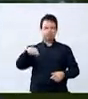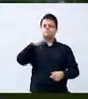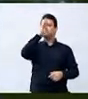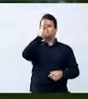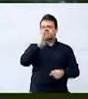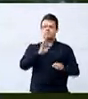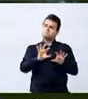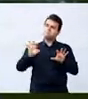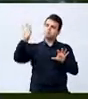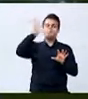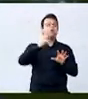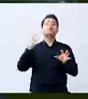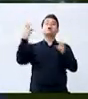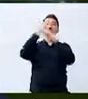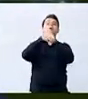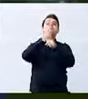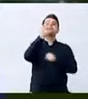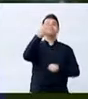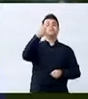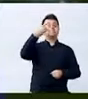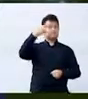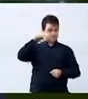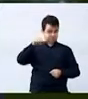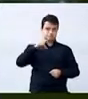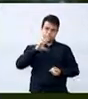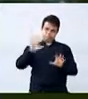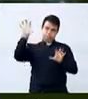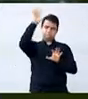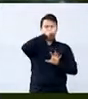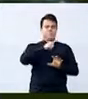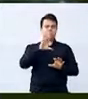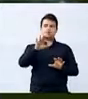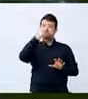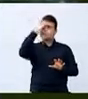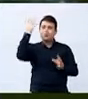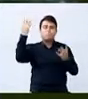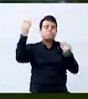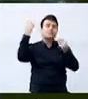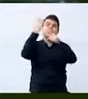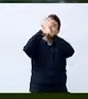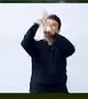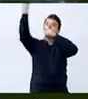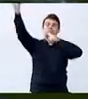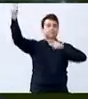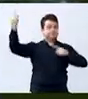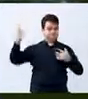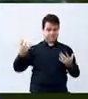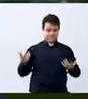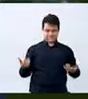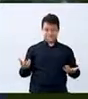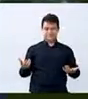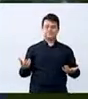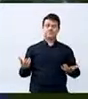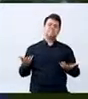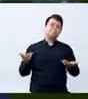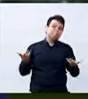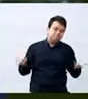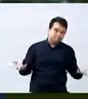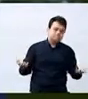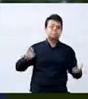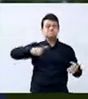especializados em reabilitação, mas a demanda é muito maior. Então, assim, a gente tem